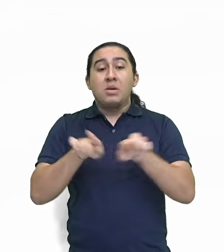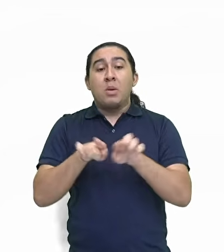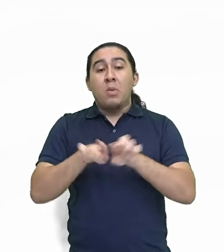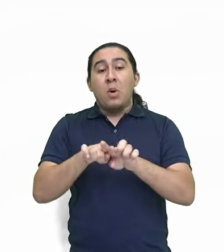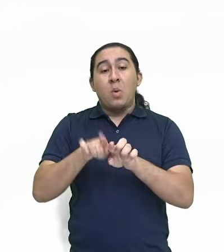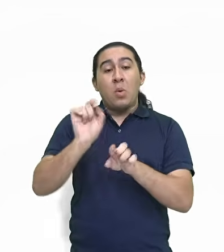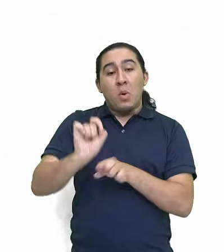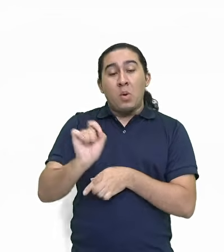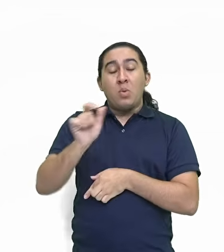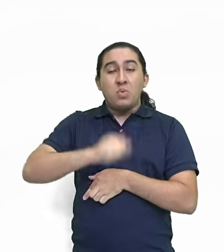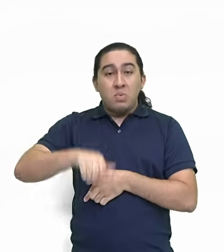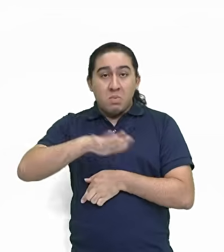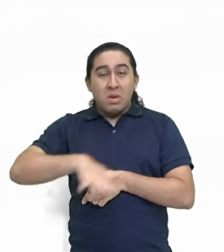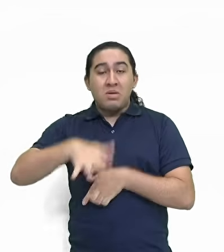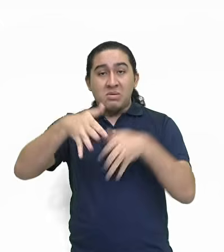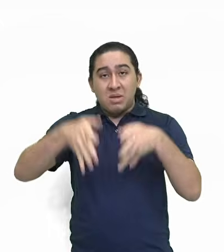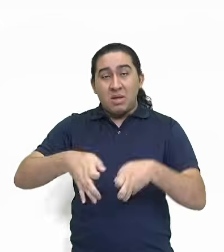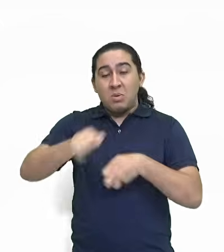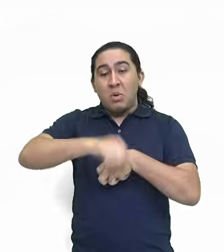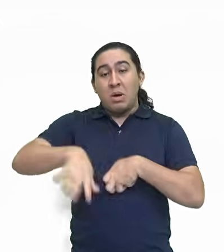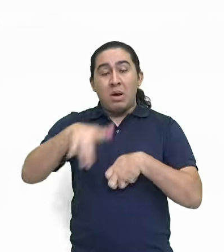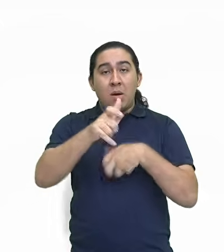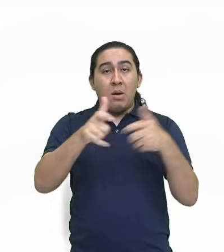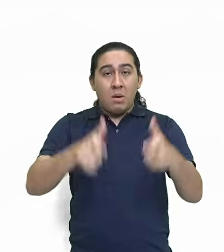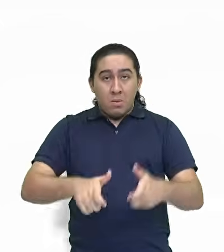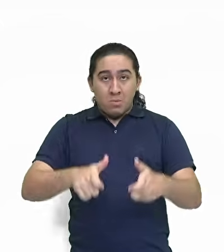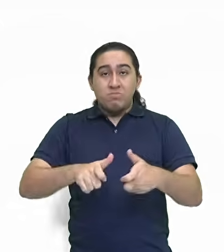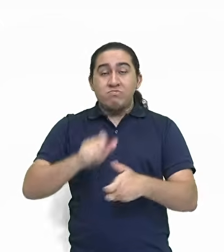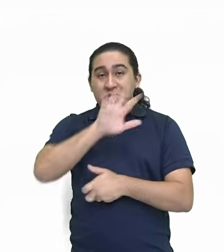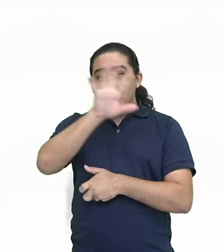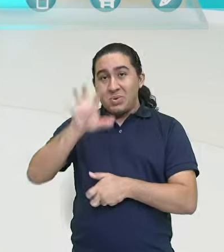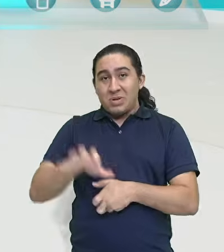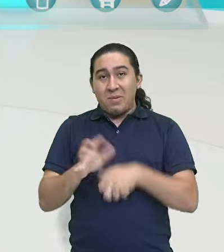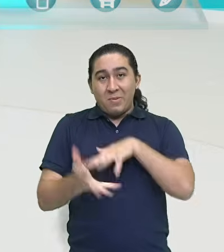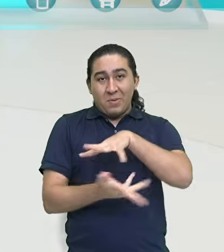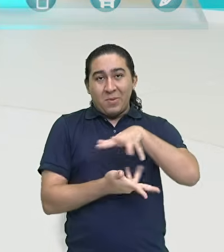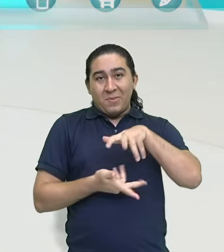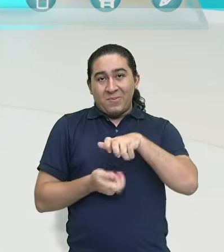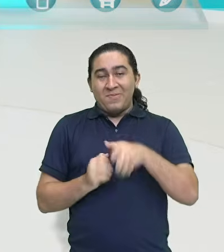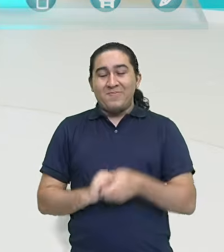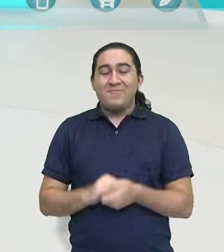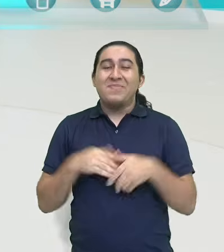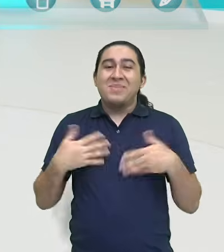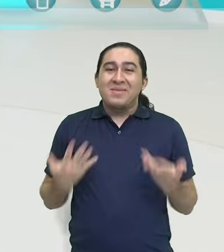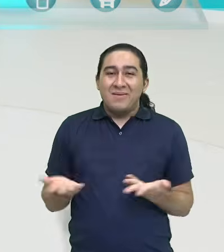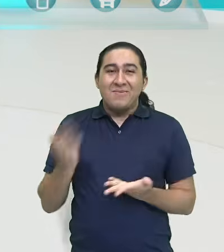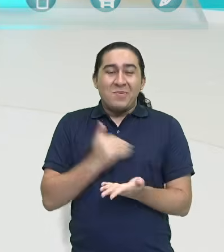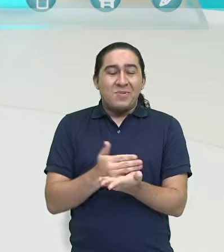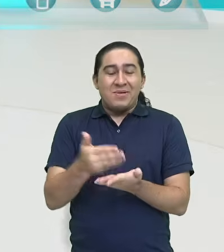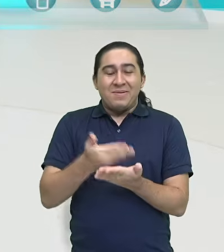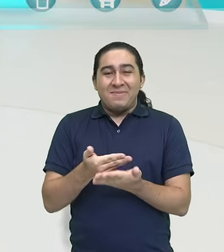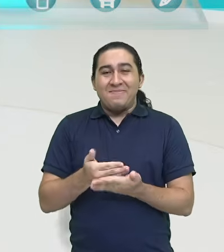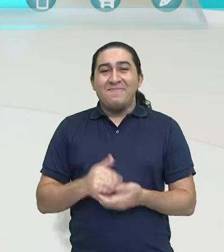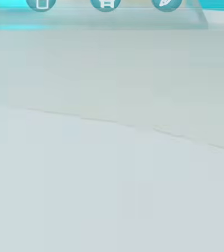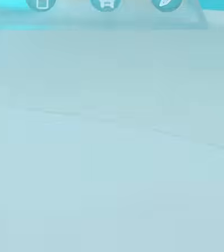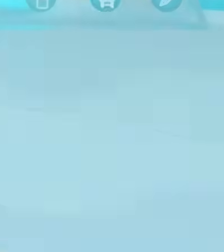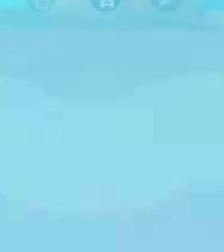consumo responsável em âmbito local, regional e global. Então, alunos, vamos à nossa